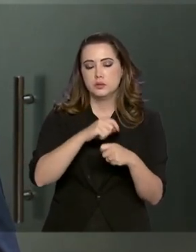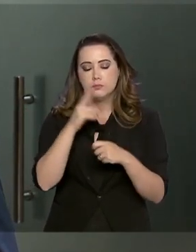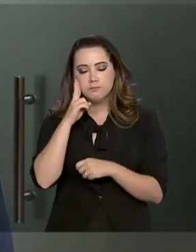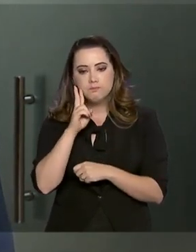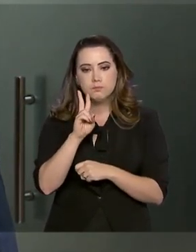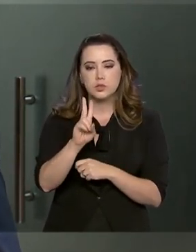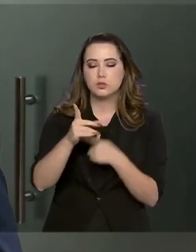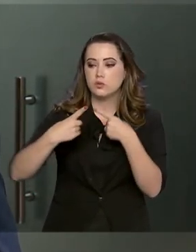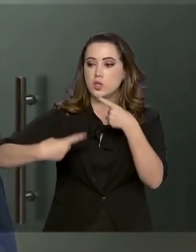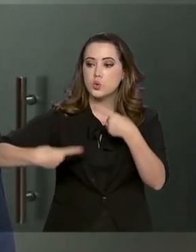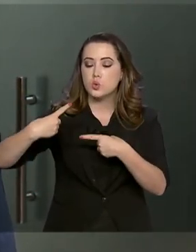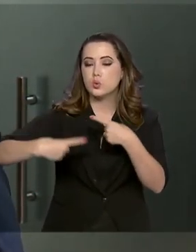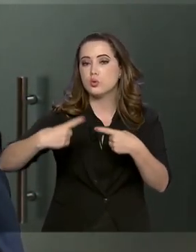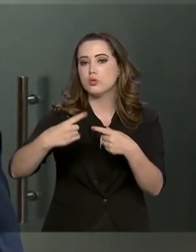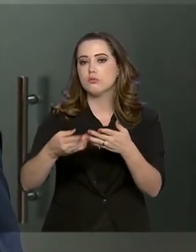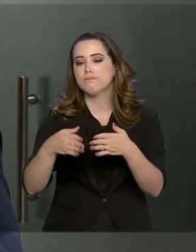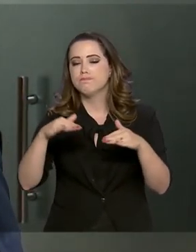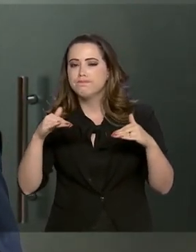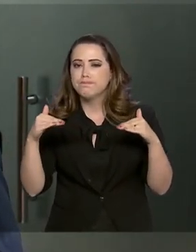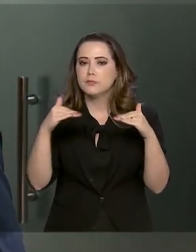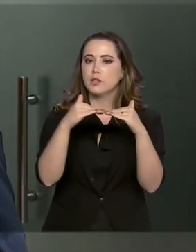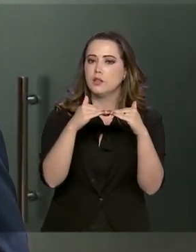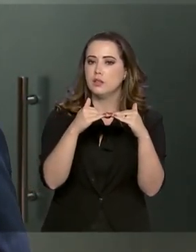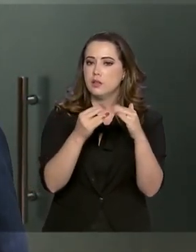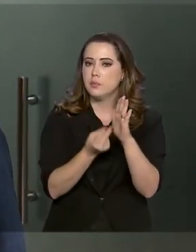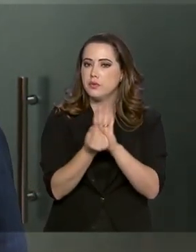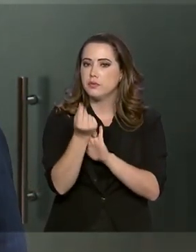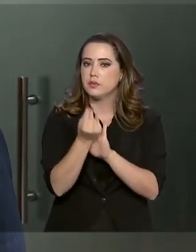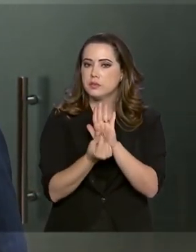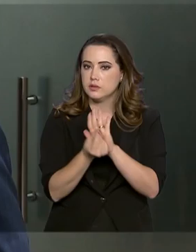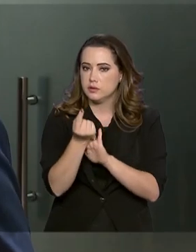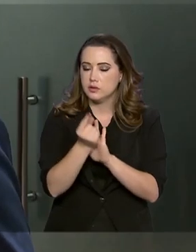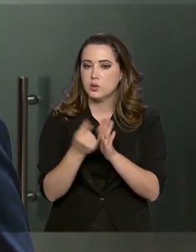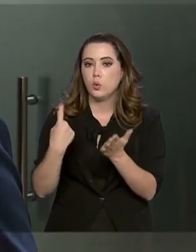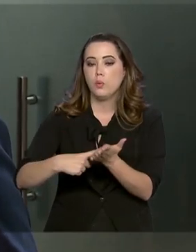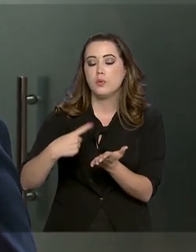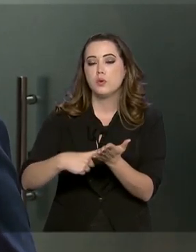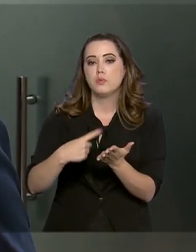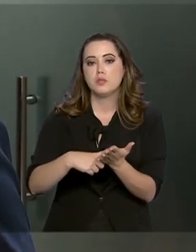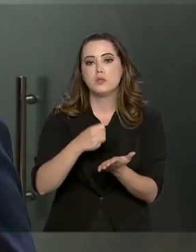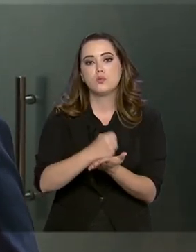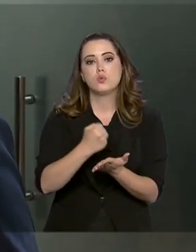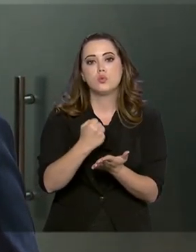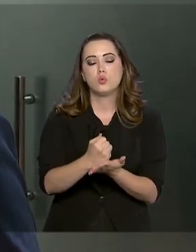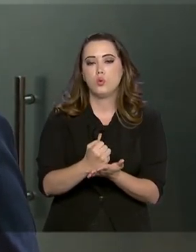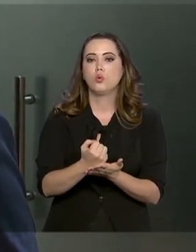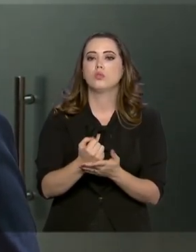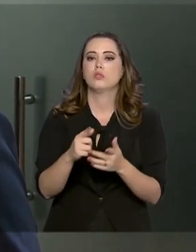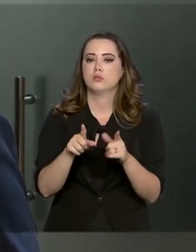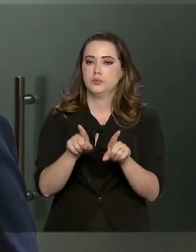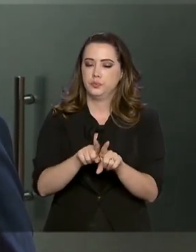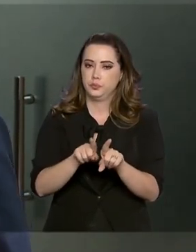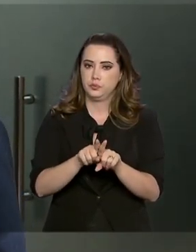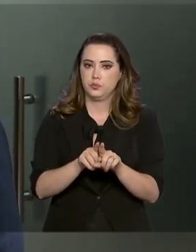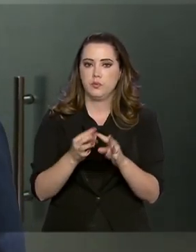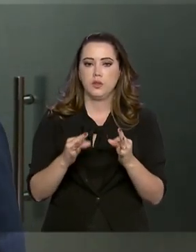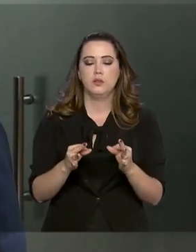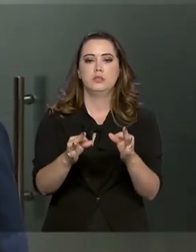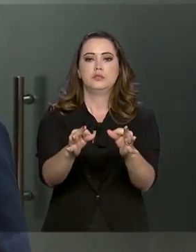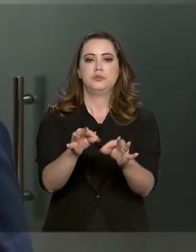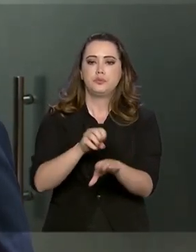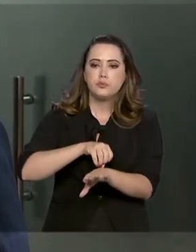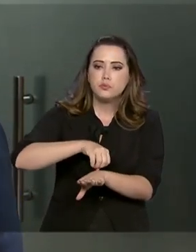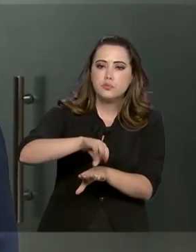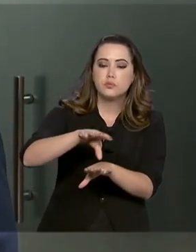vai discutir reequilíbrios econômicos financeiros de contrato, cumprimento dos contratos em outras bases. Então, é a tecnologia de